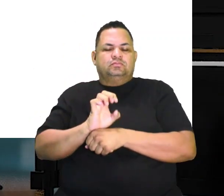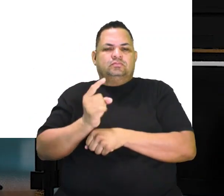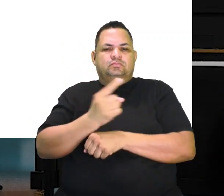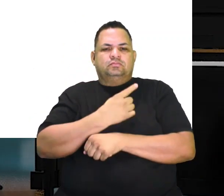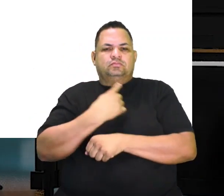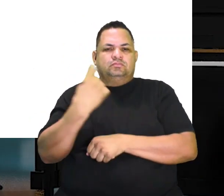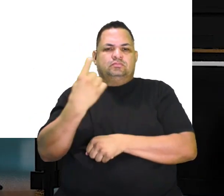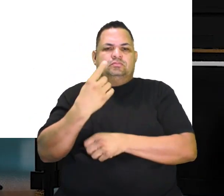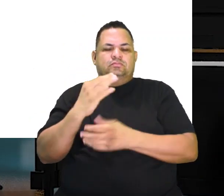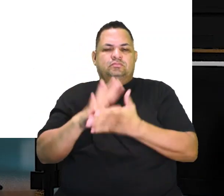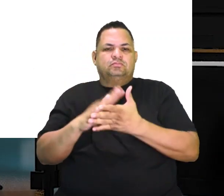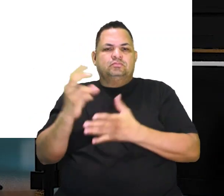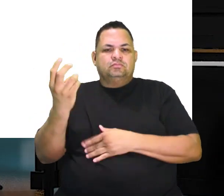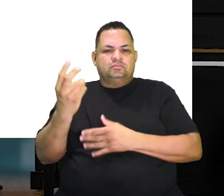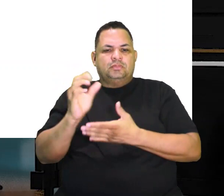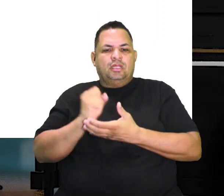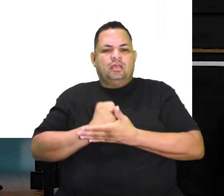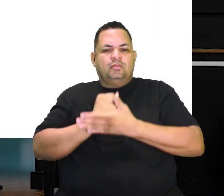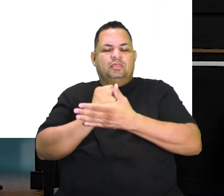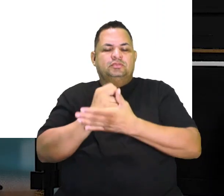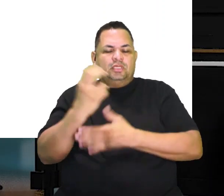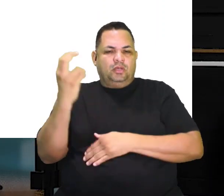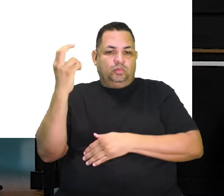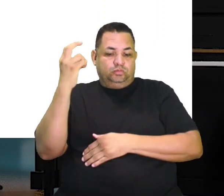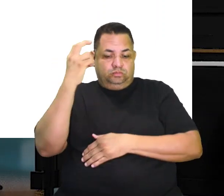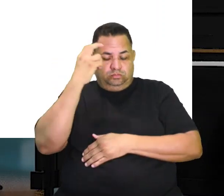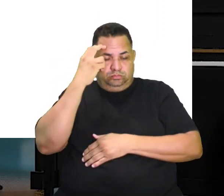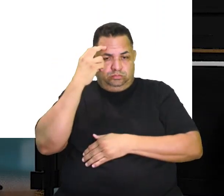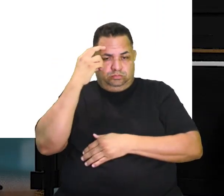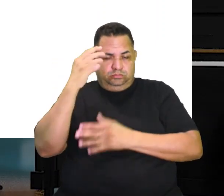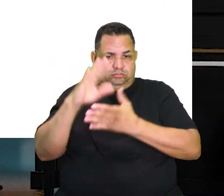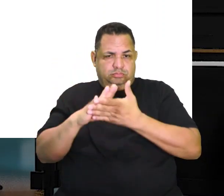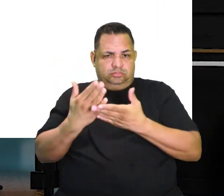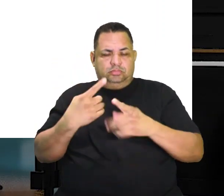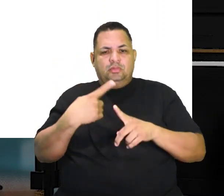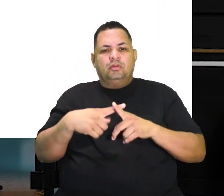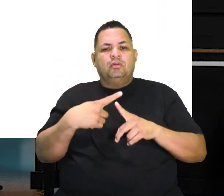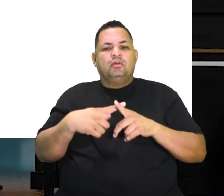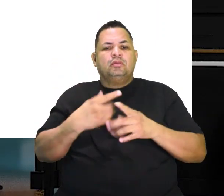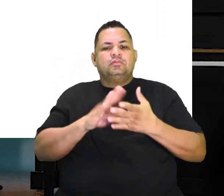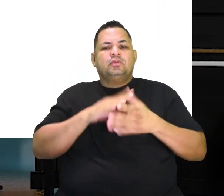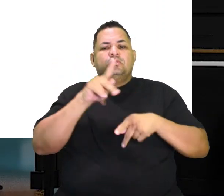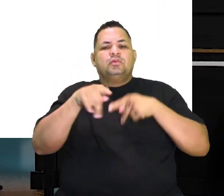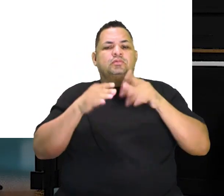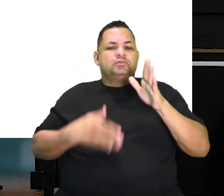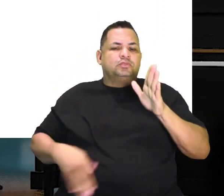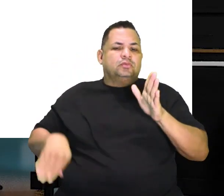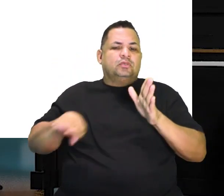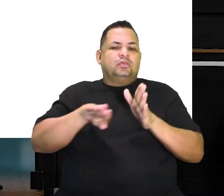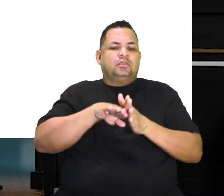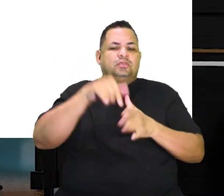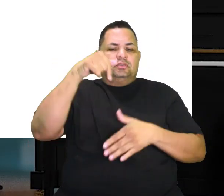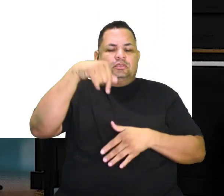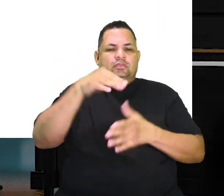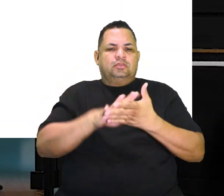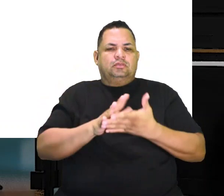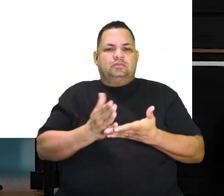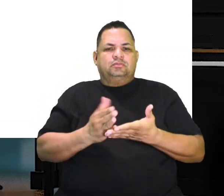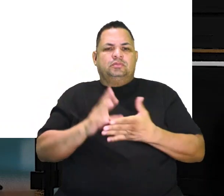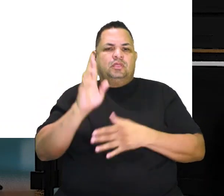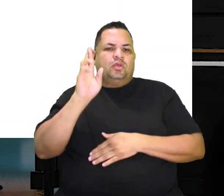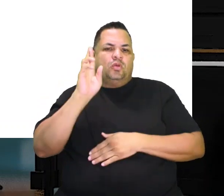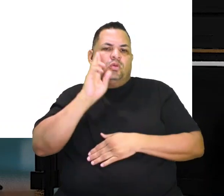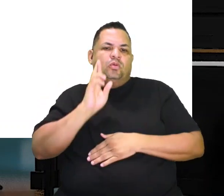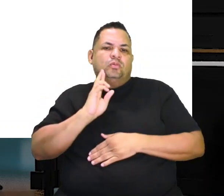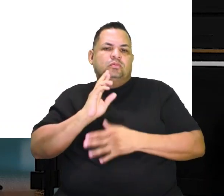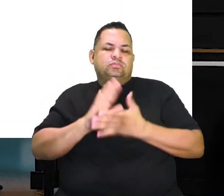ela tem base com a cultura nordestina, que foram os povos que migraram, né, para essa região, também os povos do